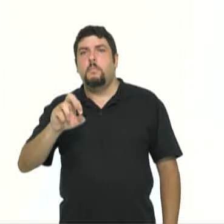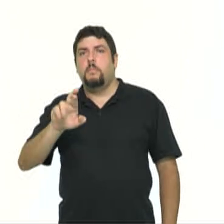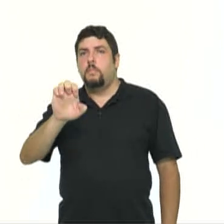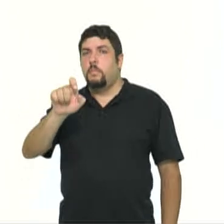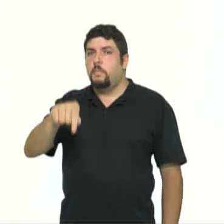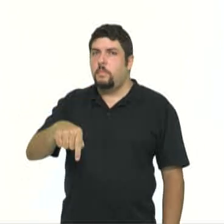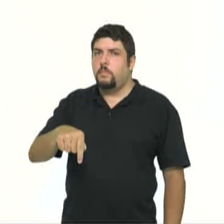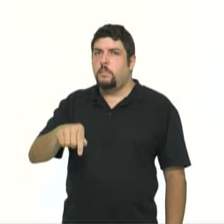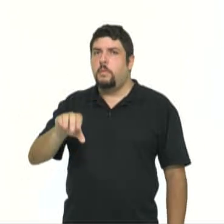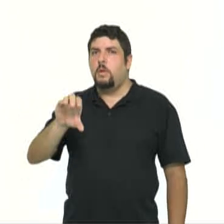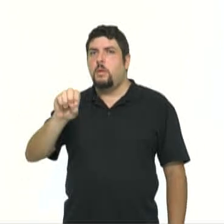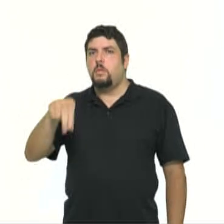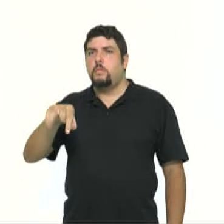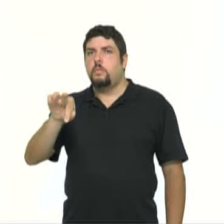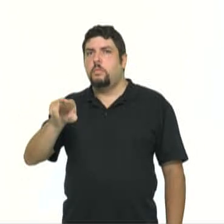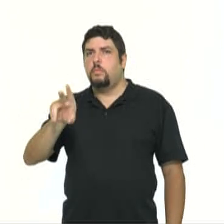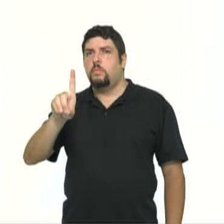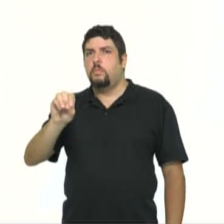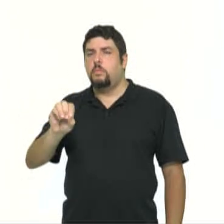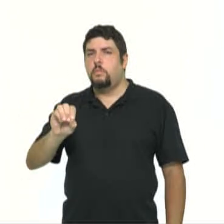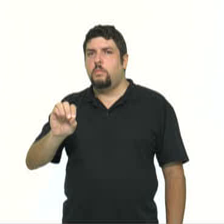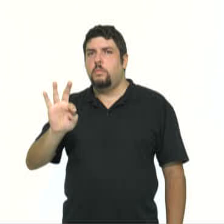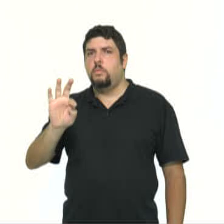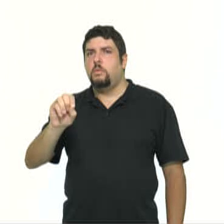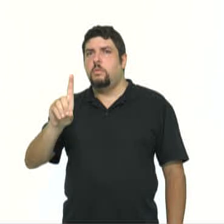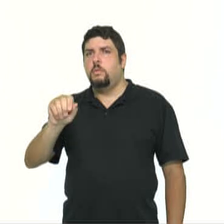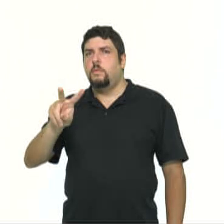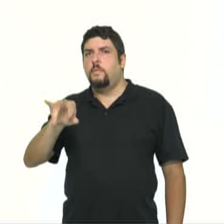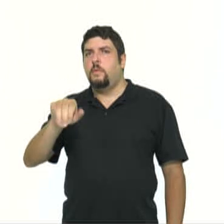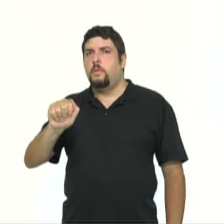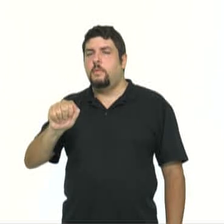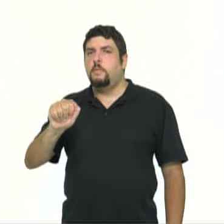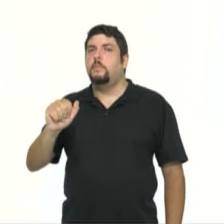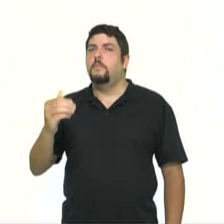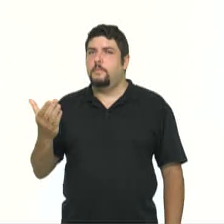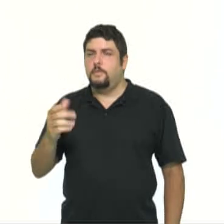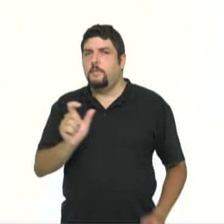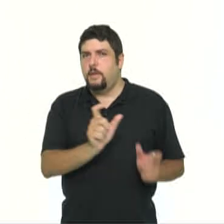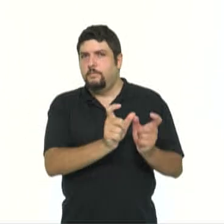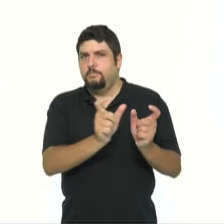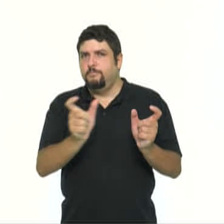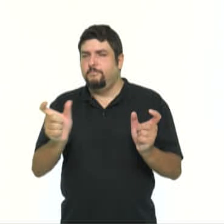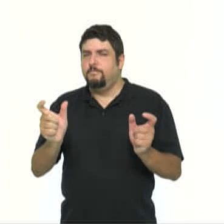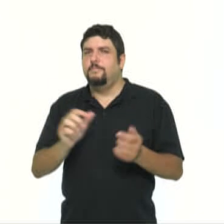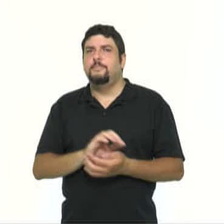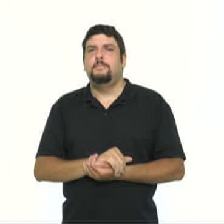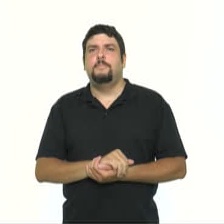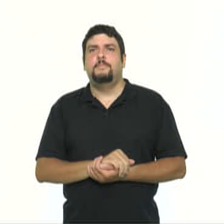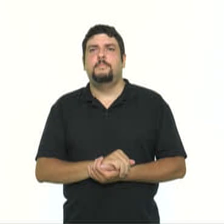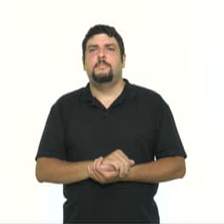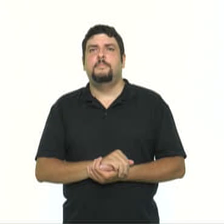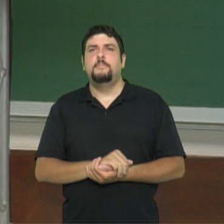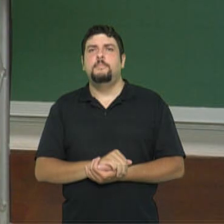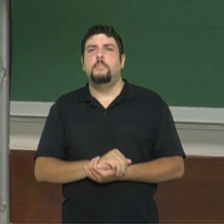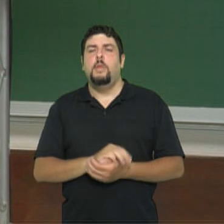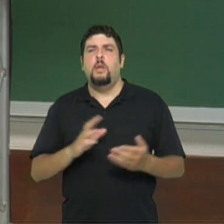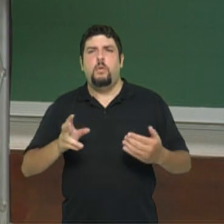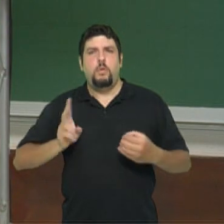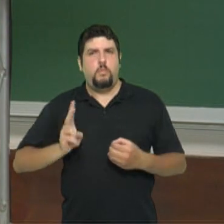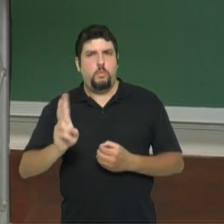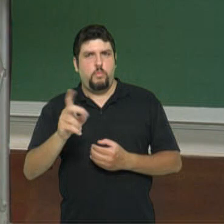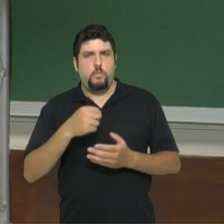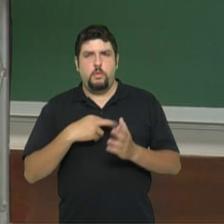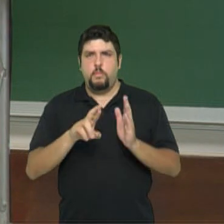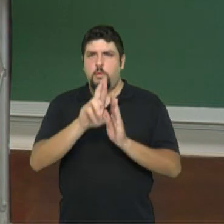contudo, todavia, entretanto, não obstante, ok? Vamos continuar então a